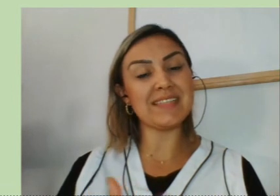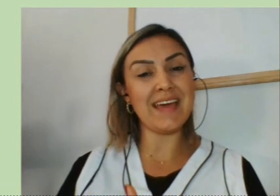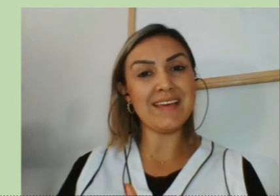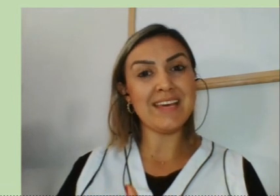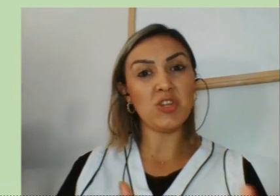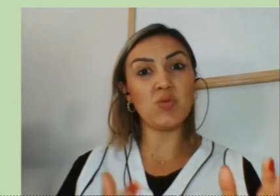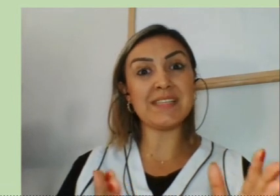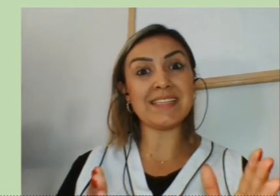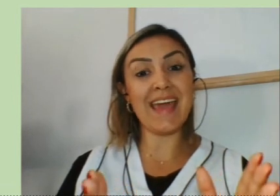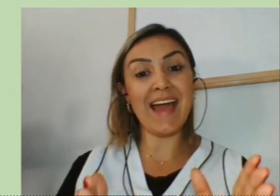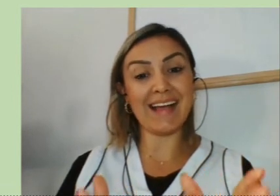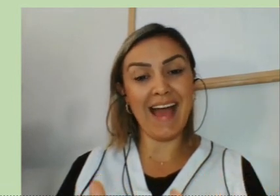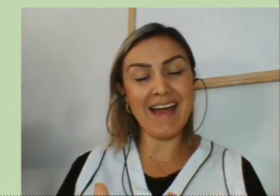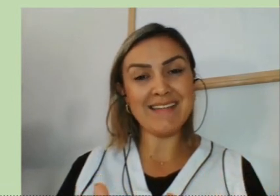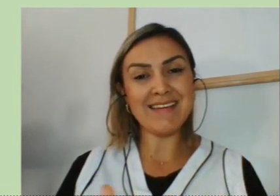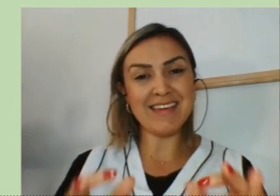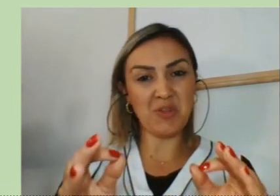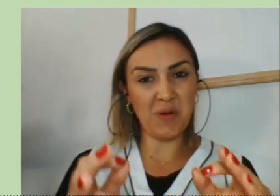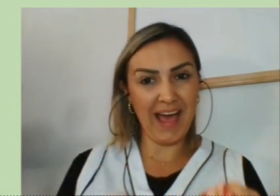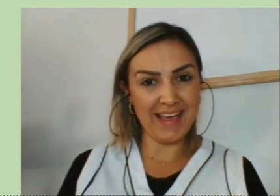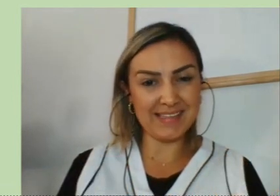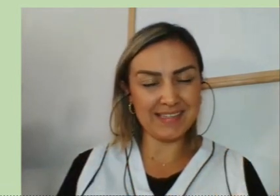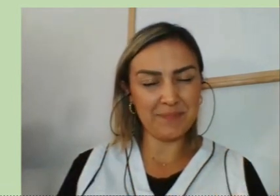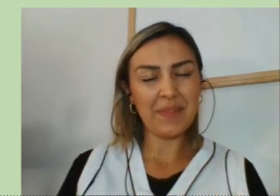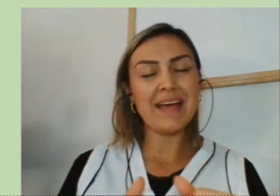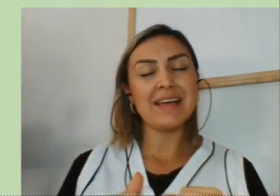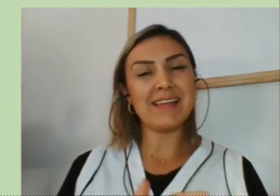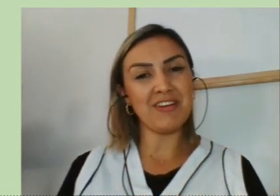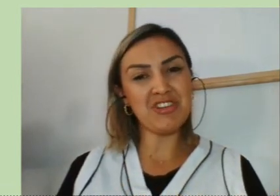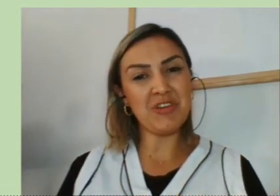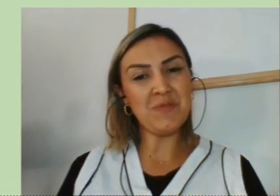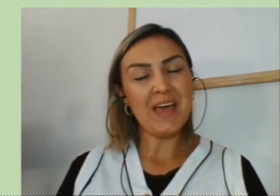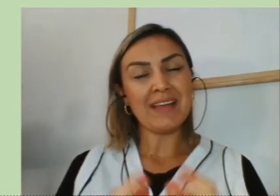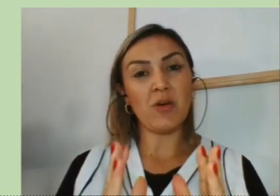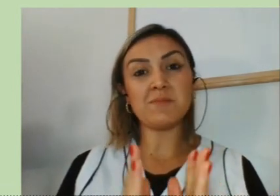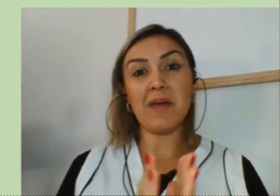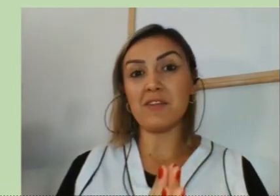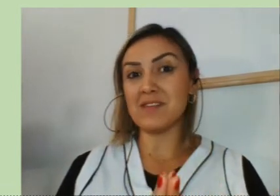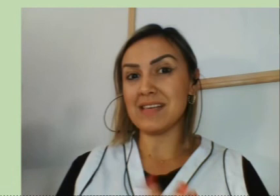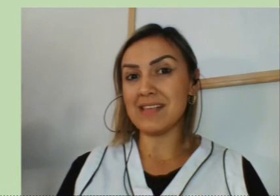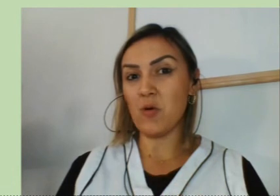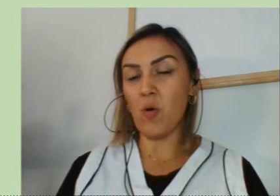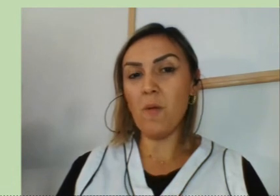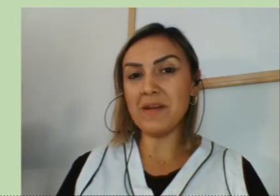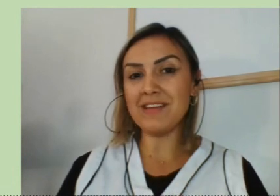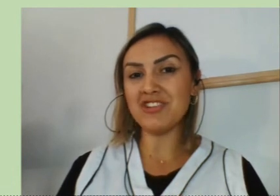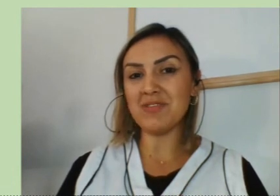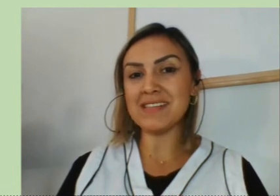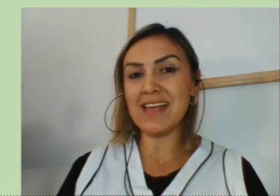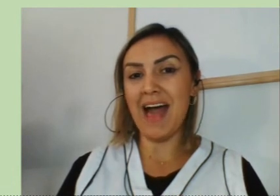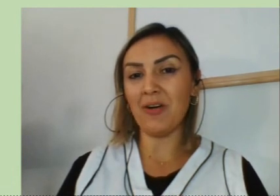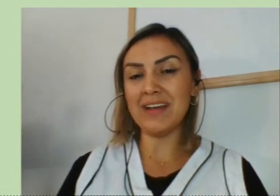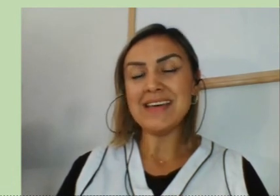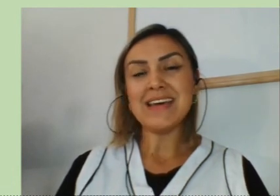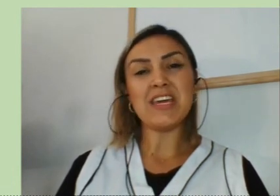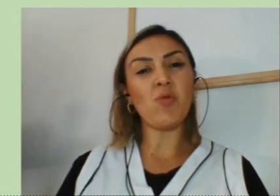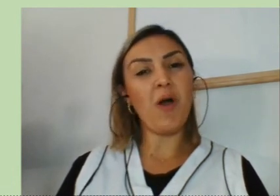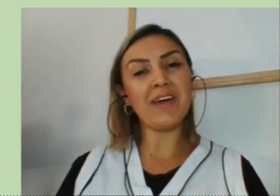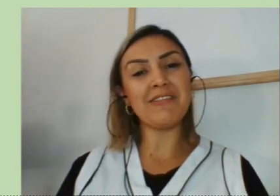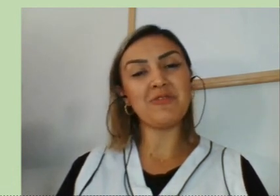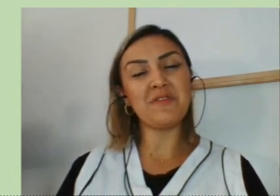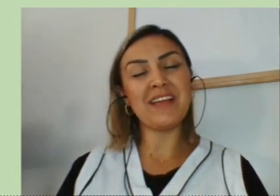Z, do CH e do KS. Certinho? Então, eu espero que vocês tenham compreendido essa aula.